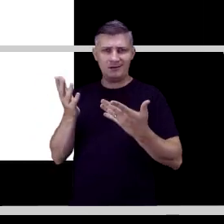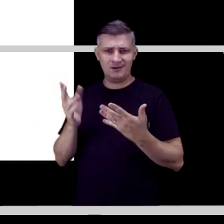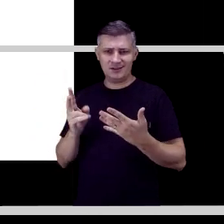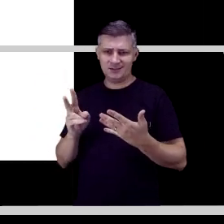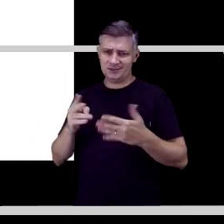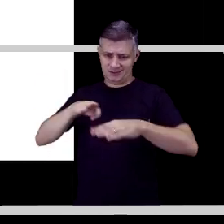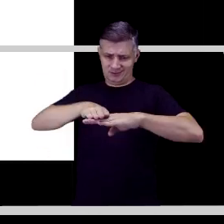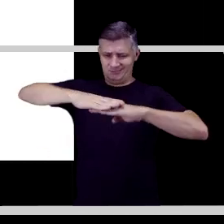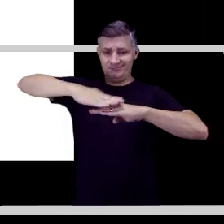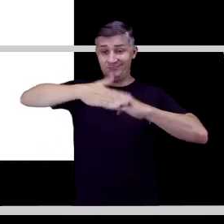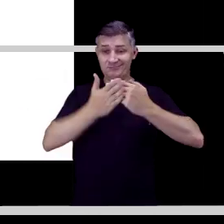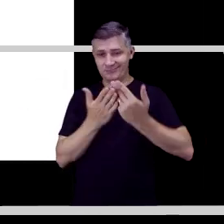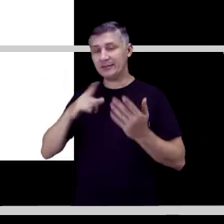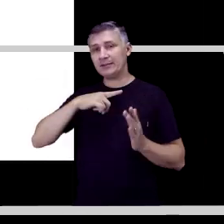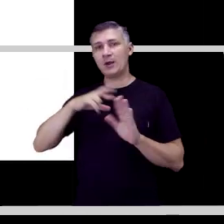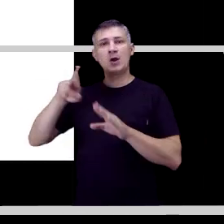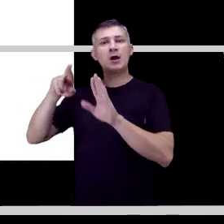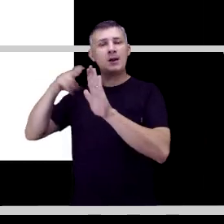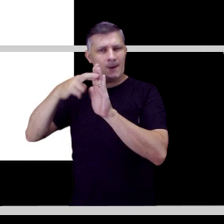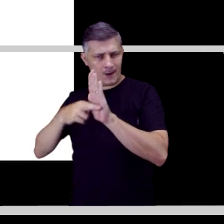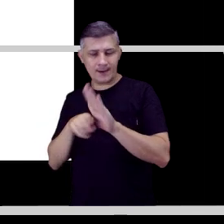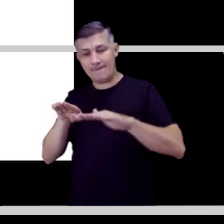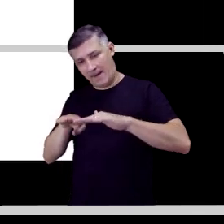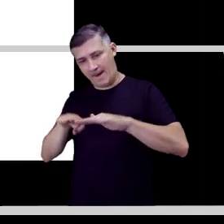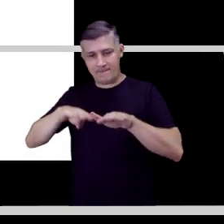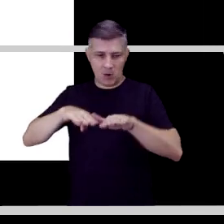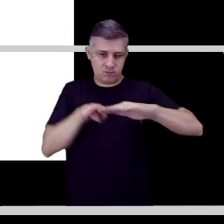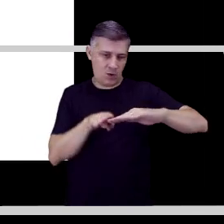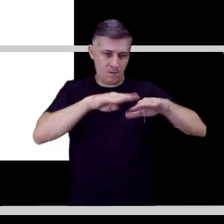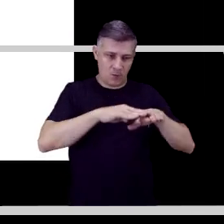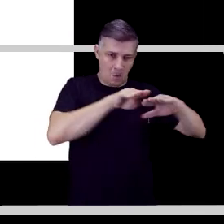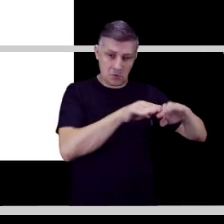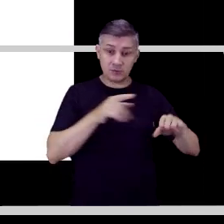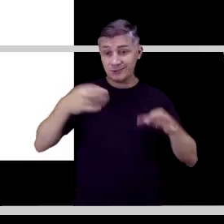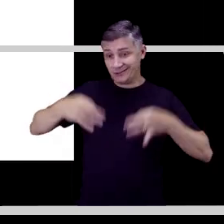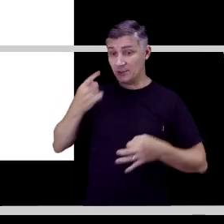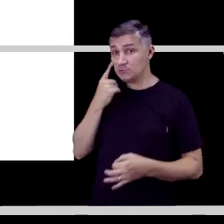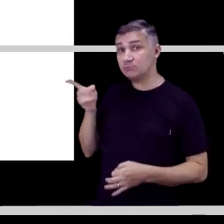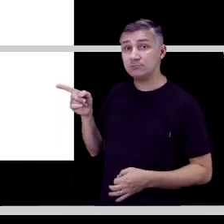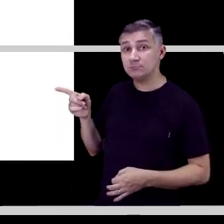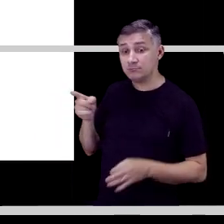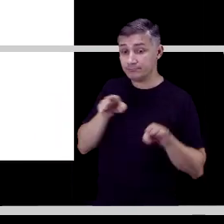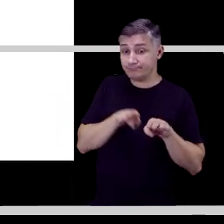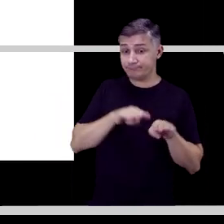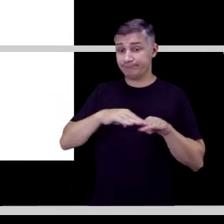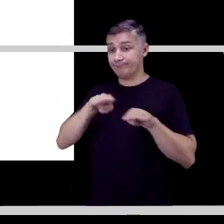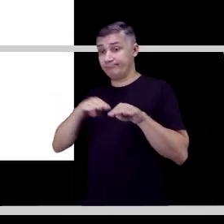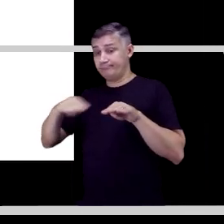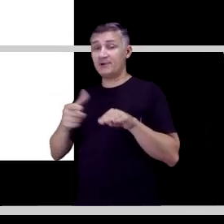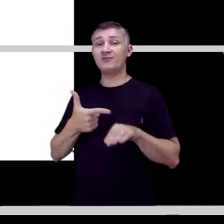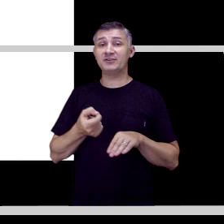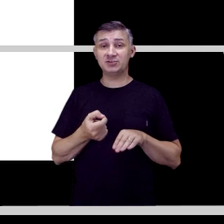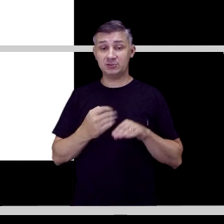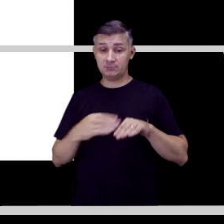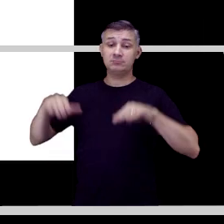que consiste em colocar os tijolos em determinadas posições, né, horizontal, vertical, transverso, com uma certa